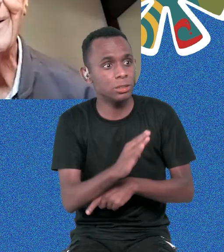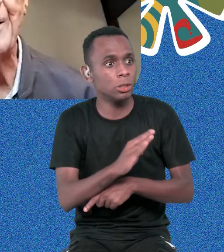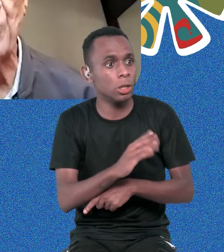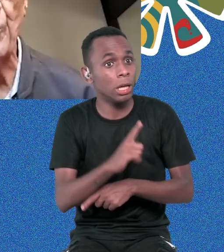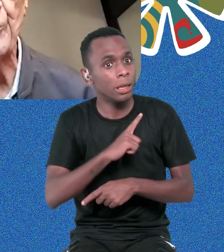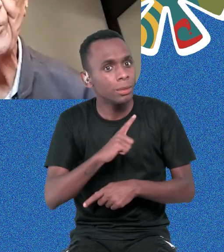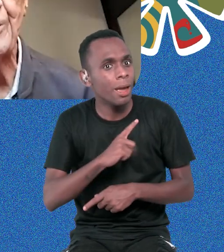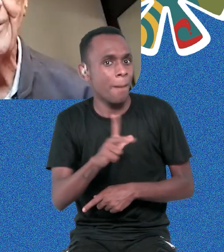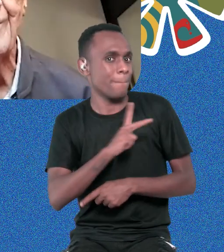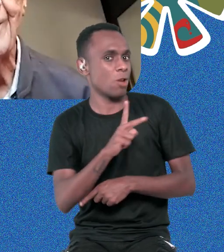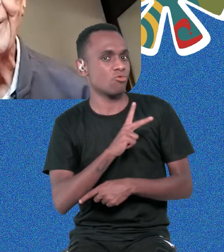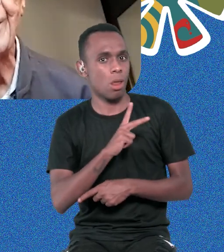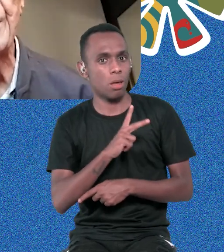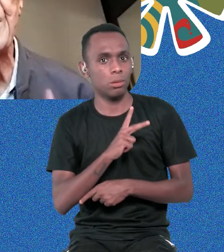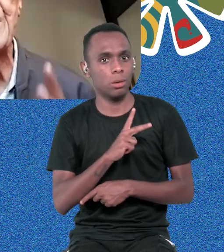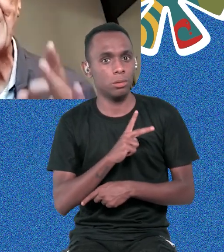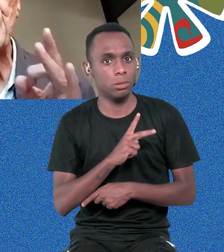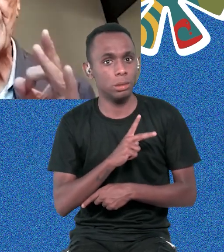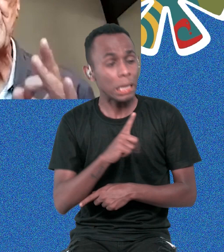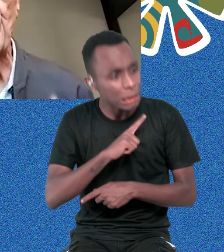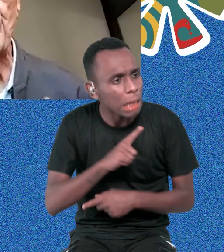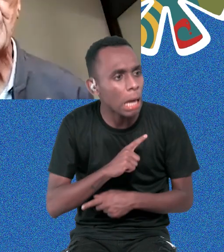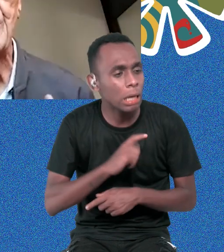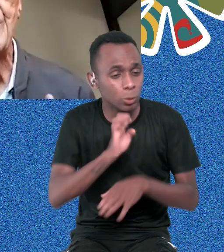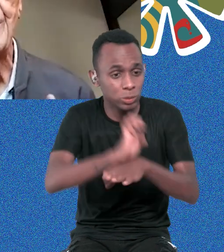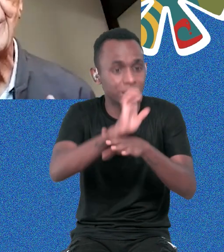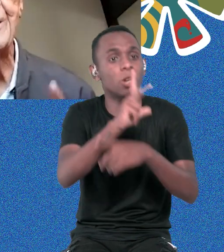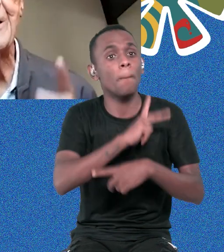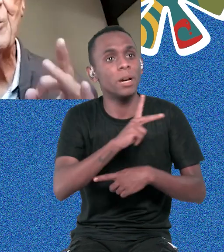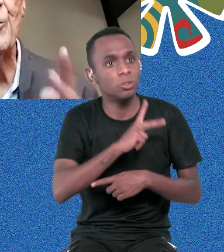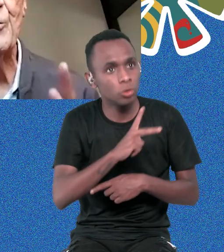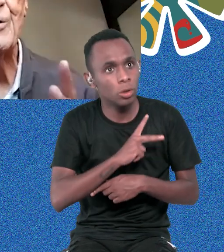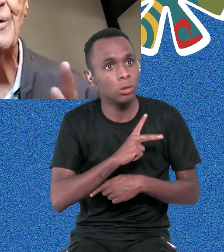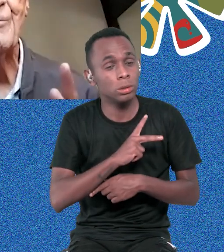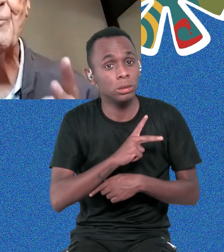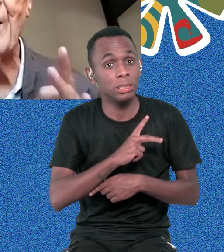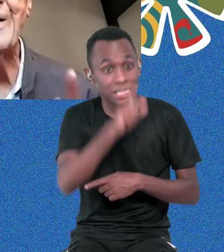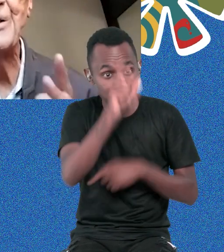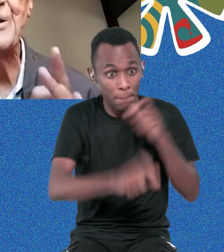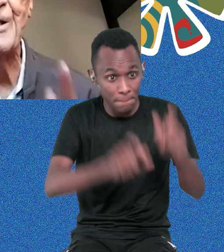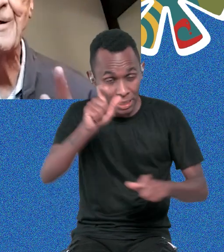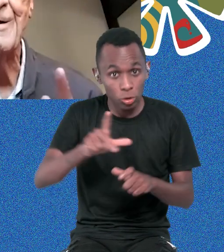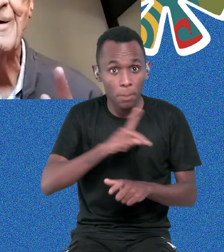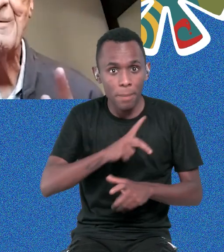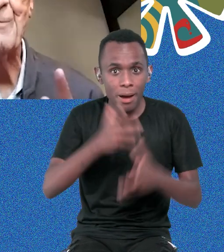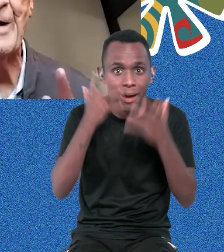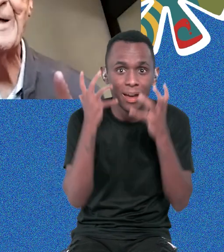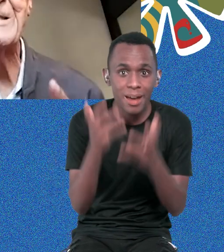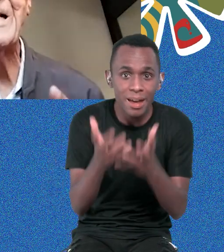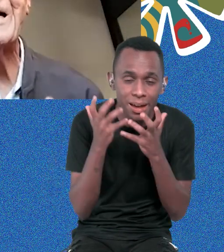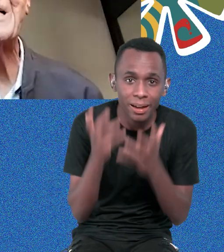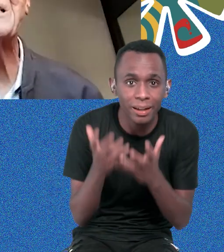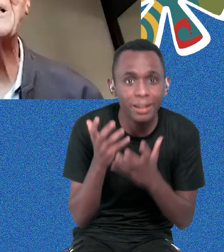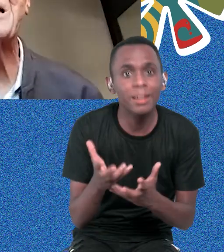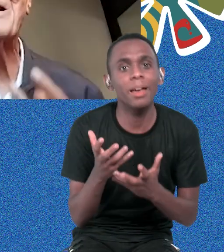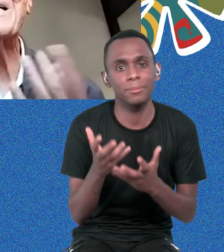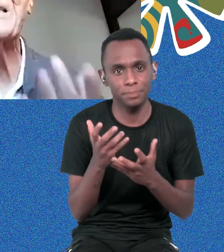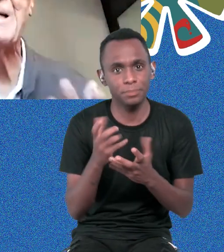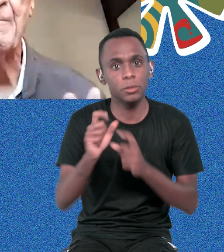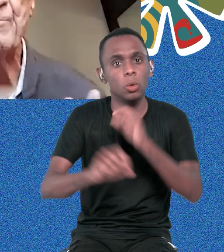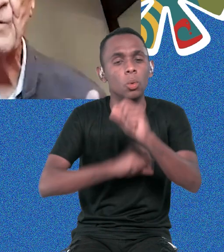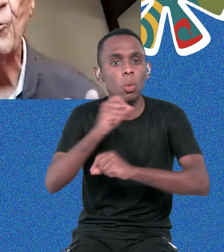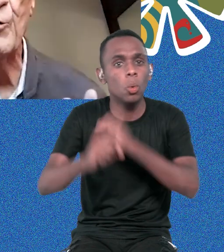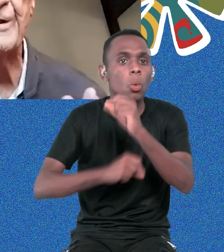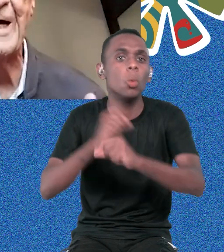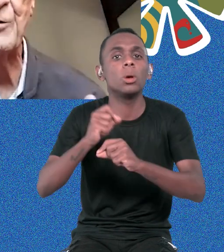terra tem donos. E este Estado tem donos. E estes donos vão resistir para que se